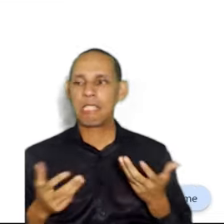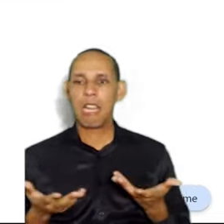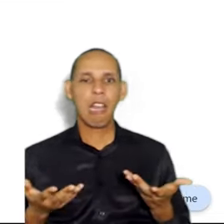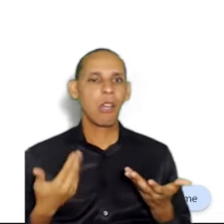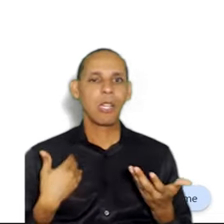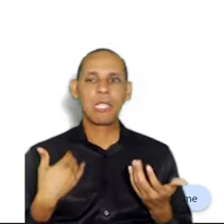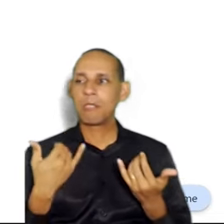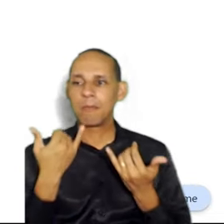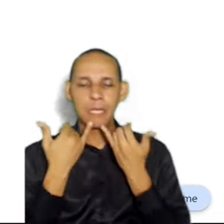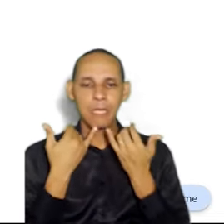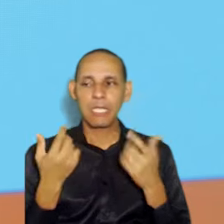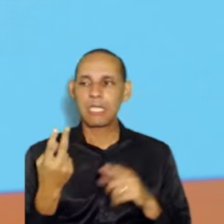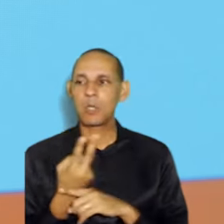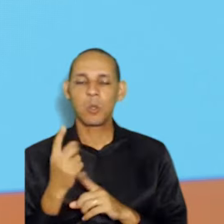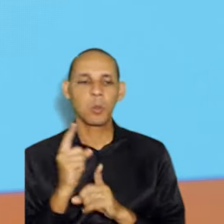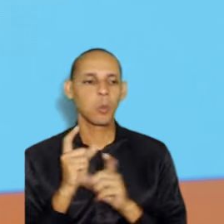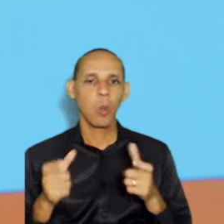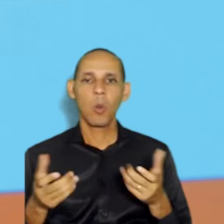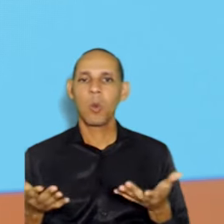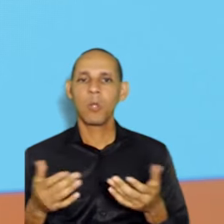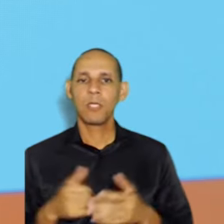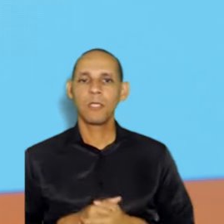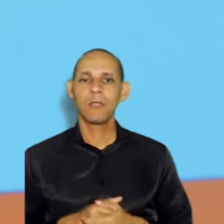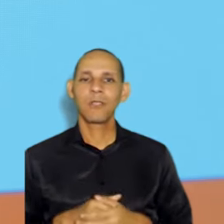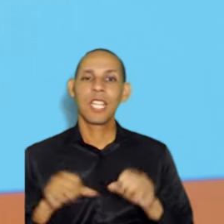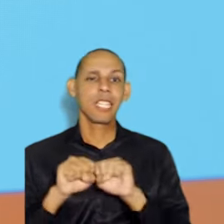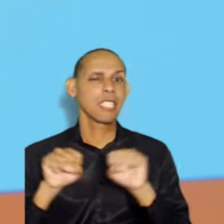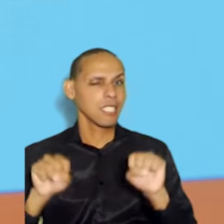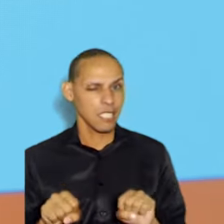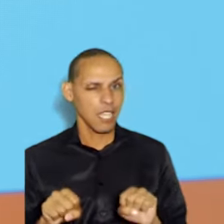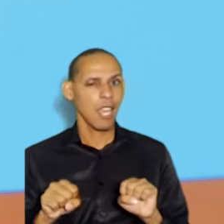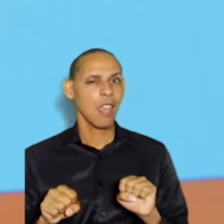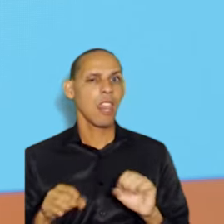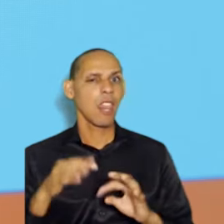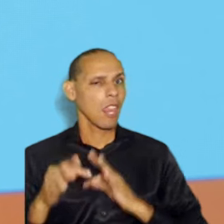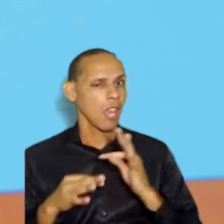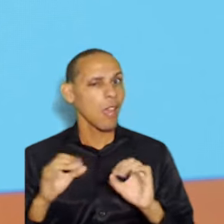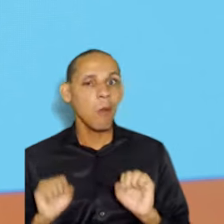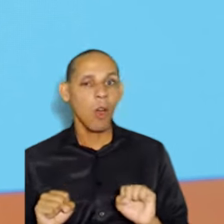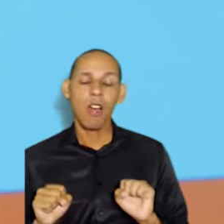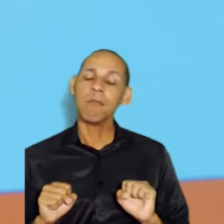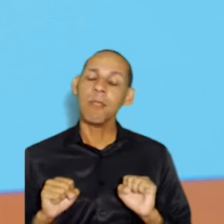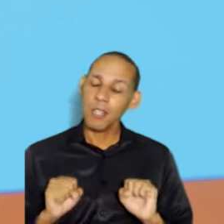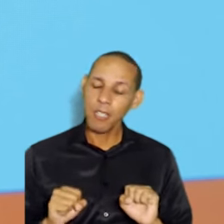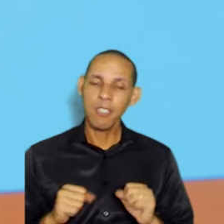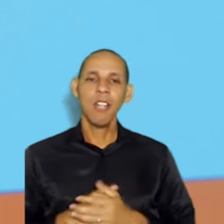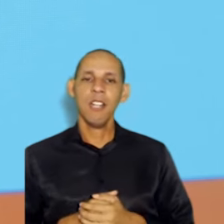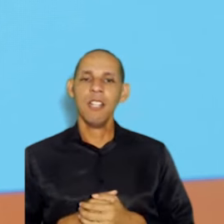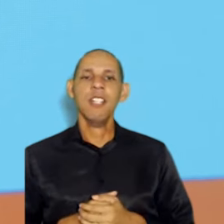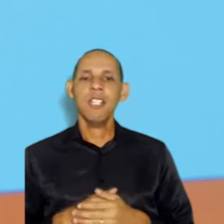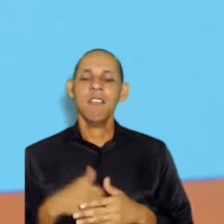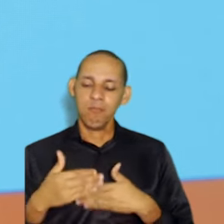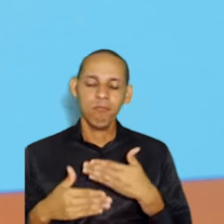né de Poxa onde que tá essa informação eh o sistema poderia ser tratado para isso sim pode e